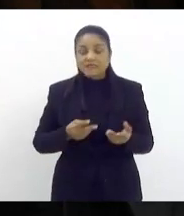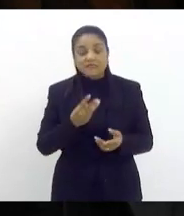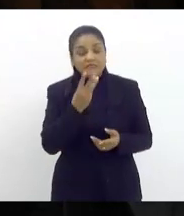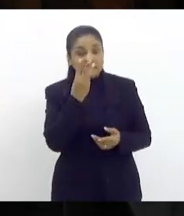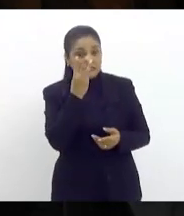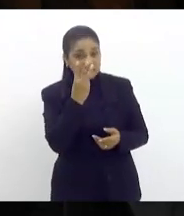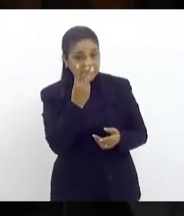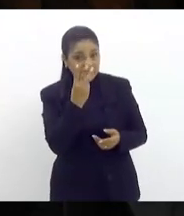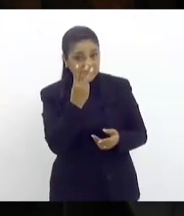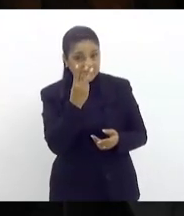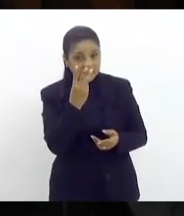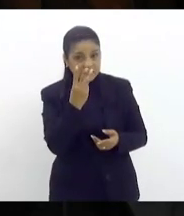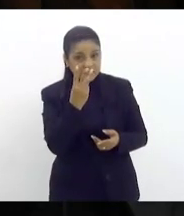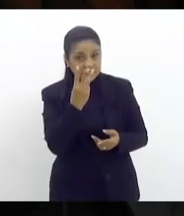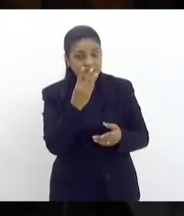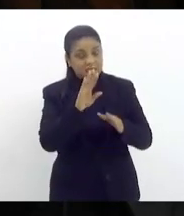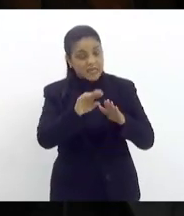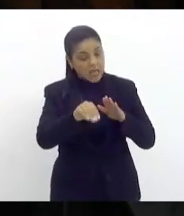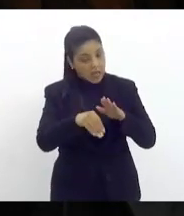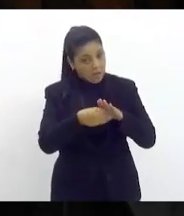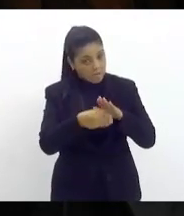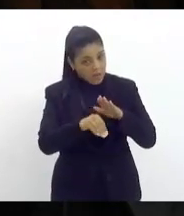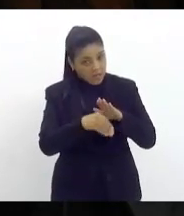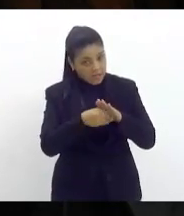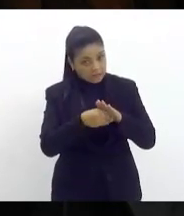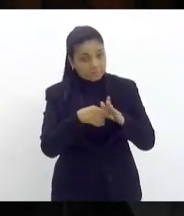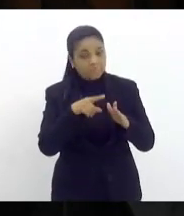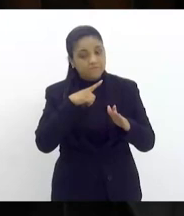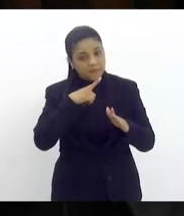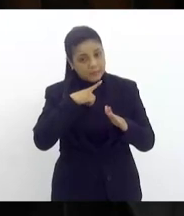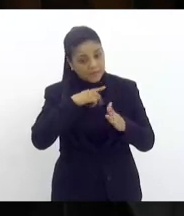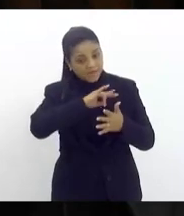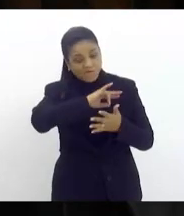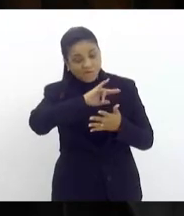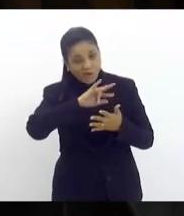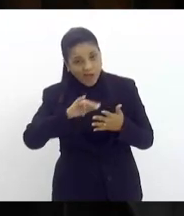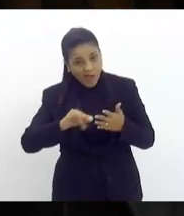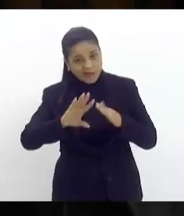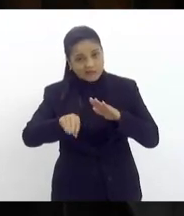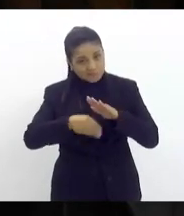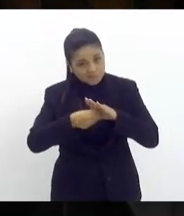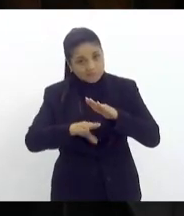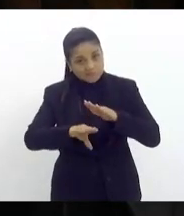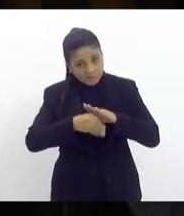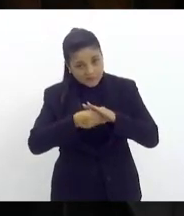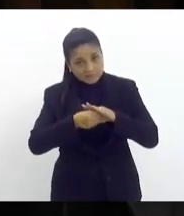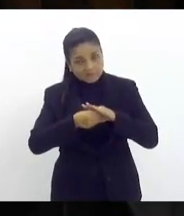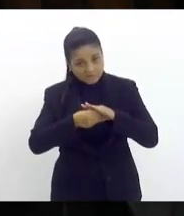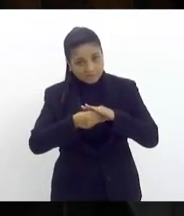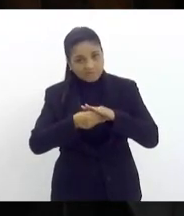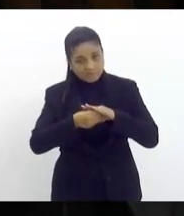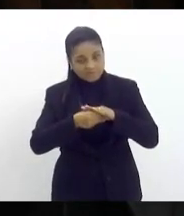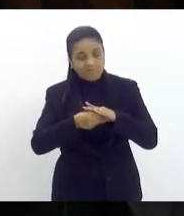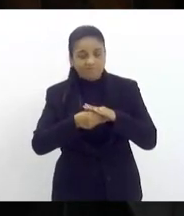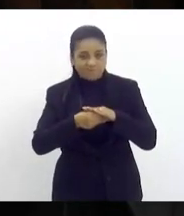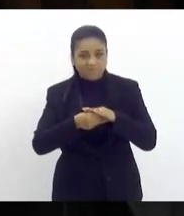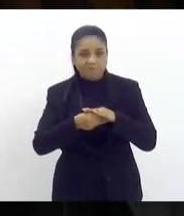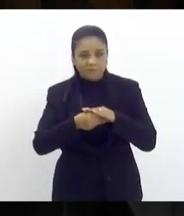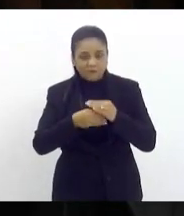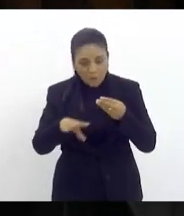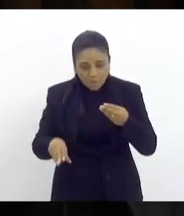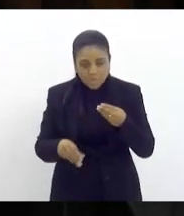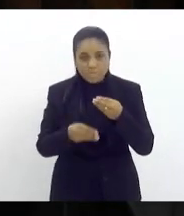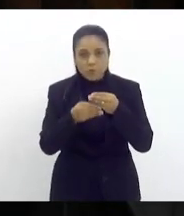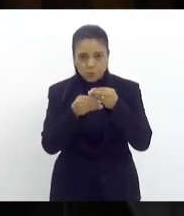de tantas emendas que foram aqui incluídas. Mas queria, senhor presidente,